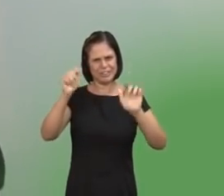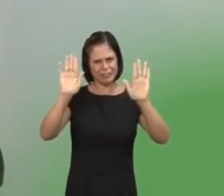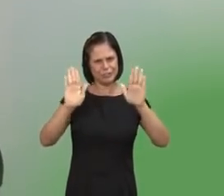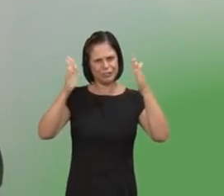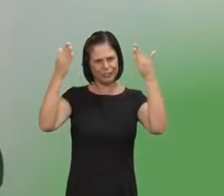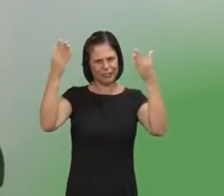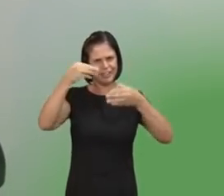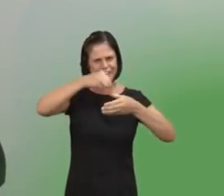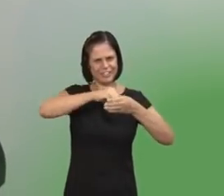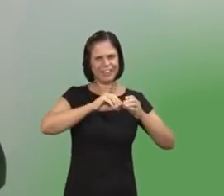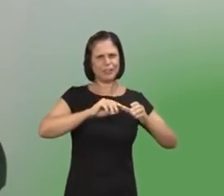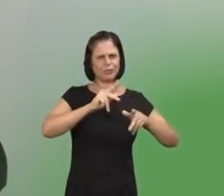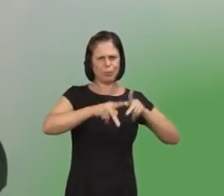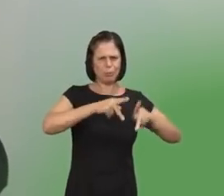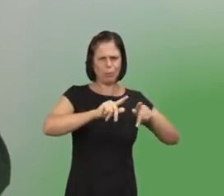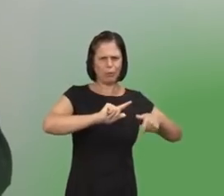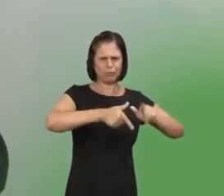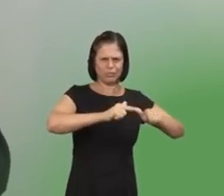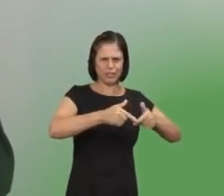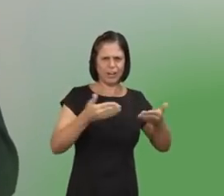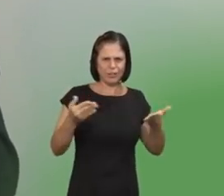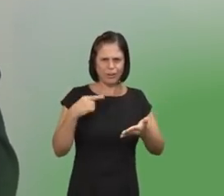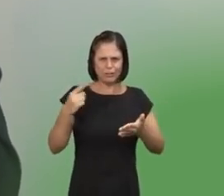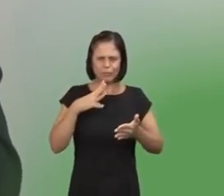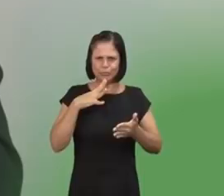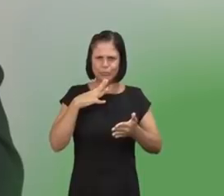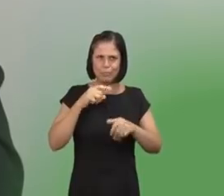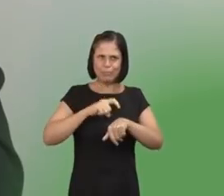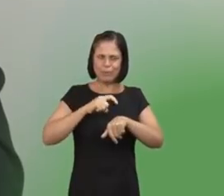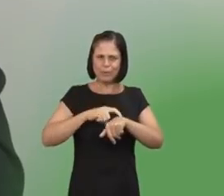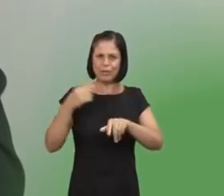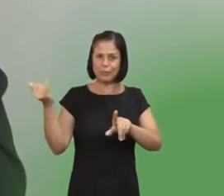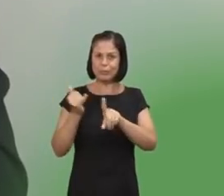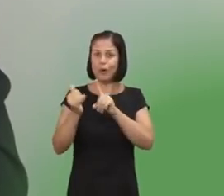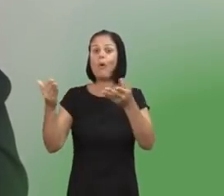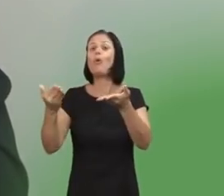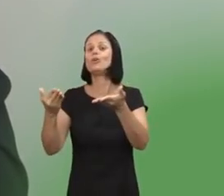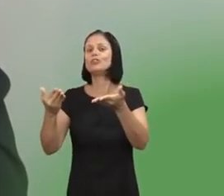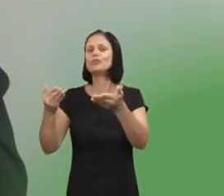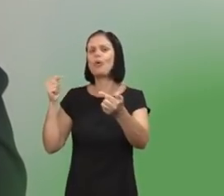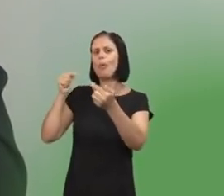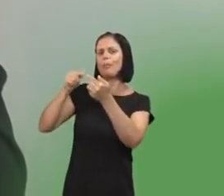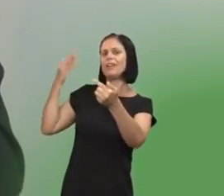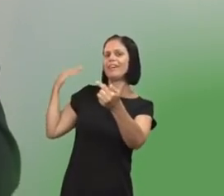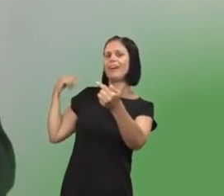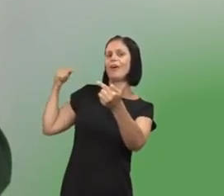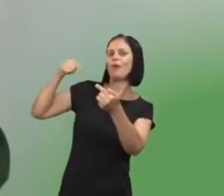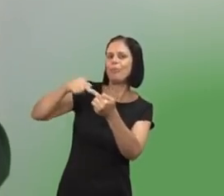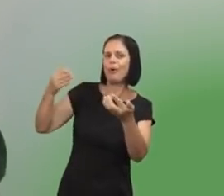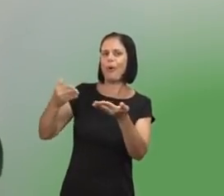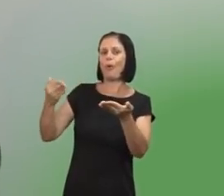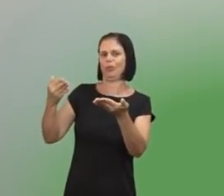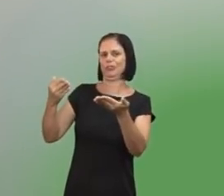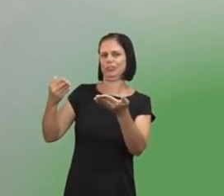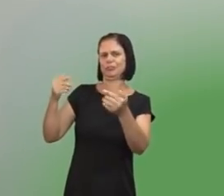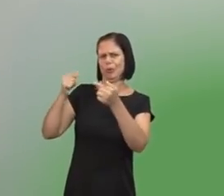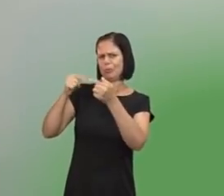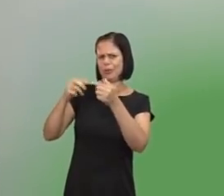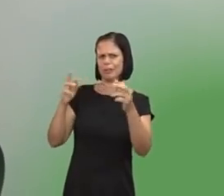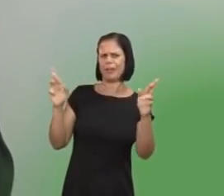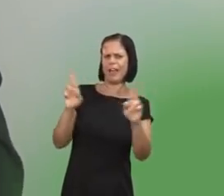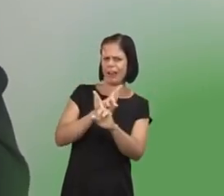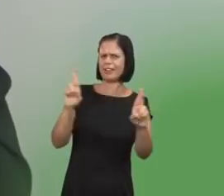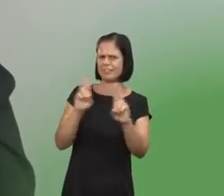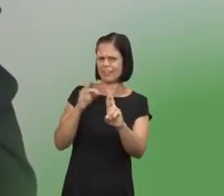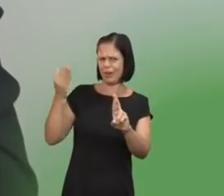7 Festas de Israel, vamos conhecer o momento profético que nós vivemos hoje e a sua relação com as festas de Israel. E